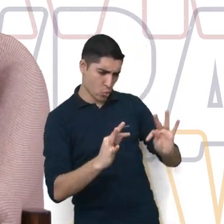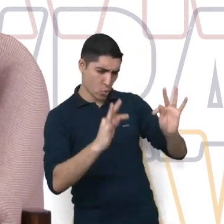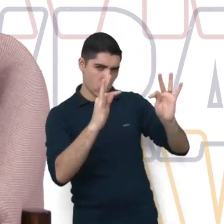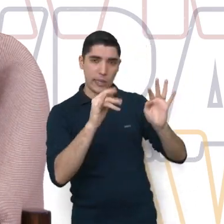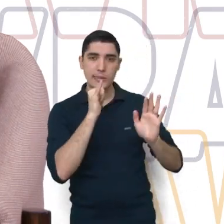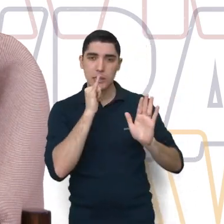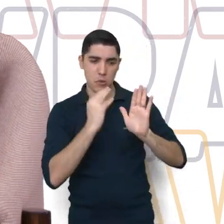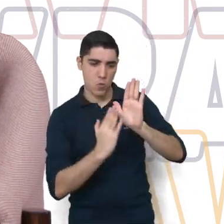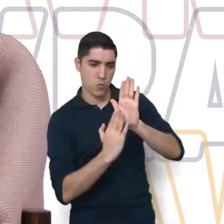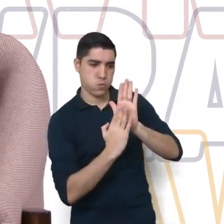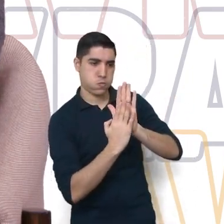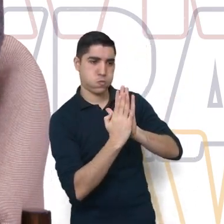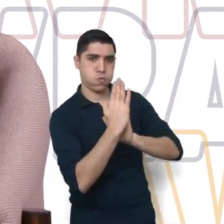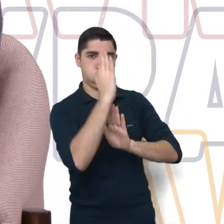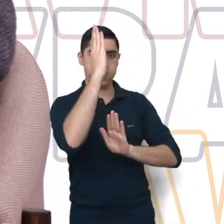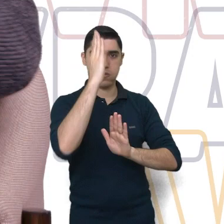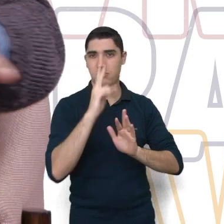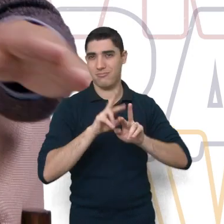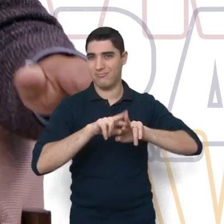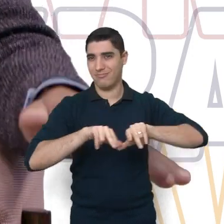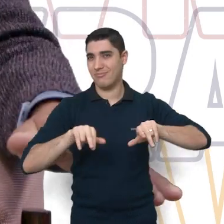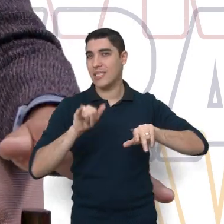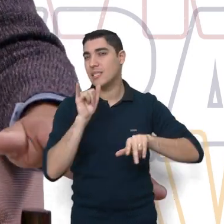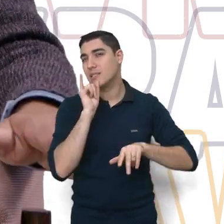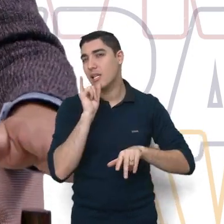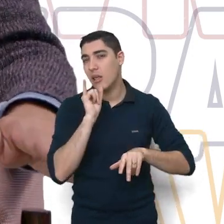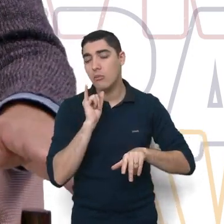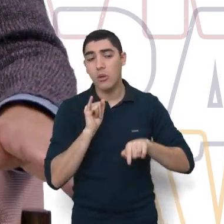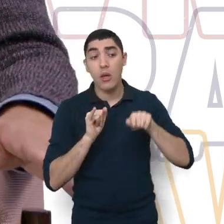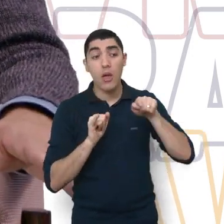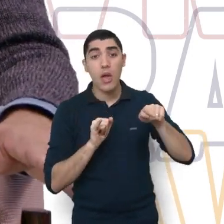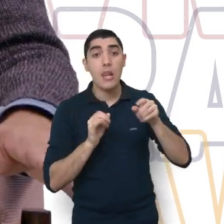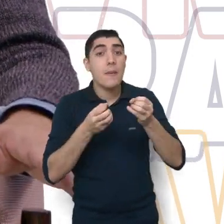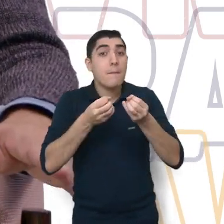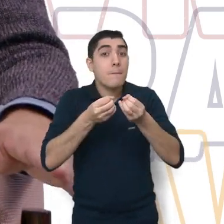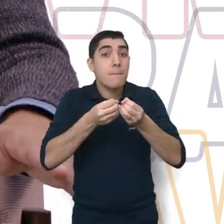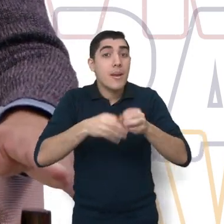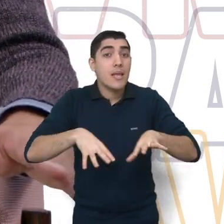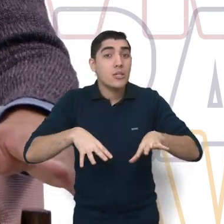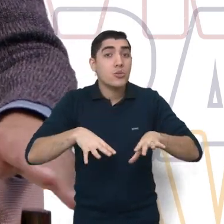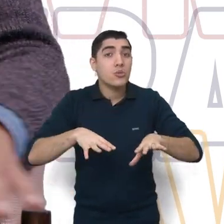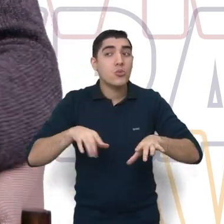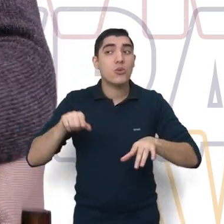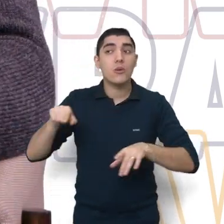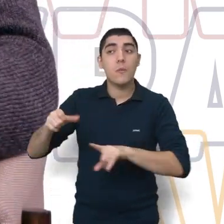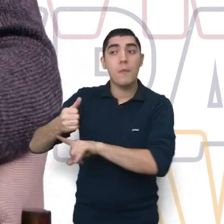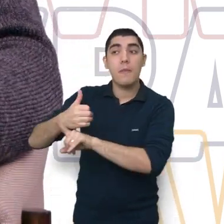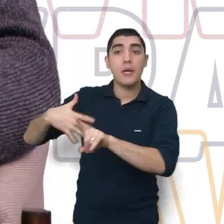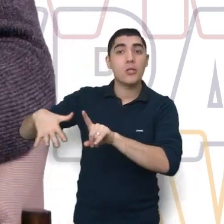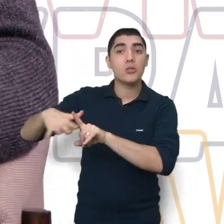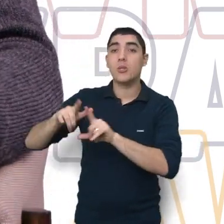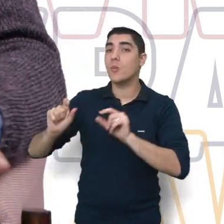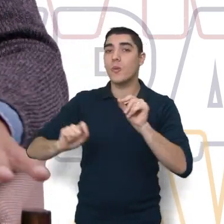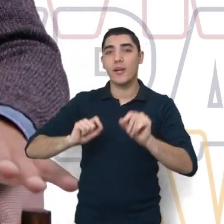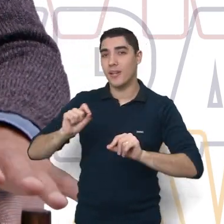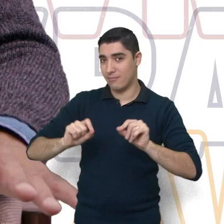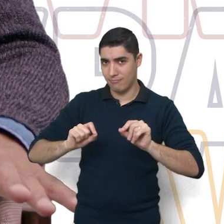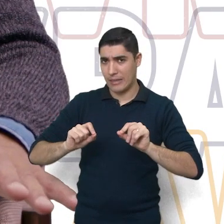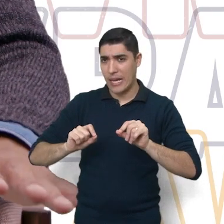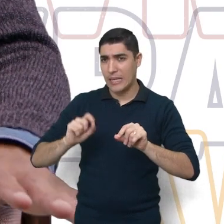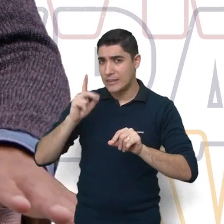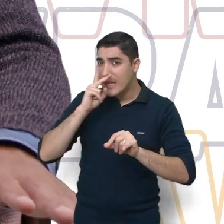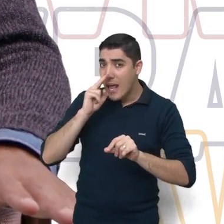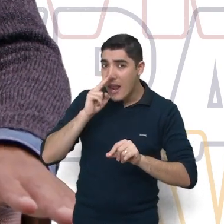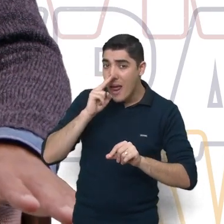para outra espera o quanto isso Impacta o meio ambiente enquanto isso impacta a